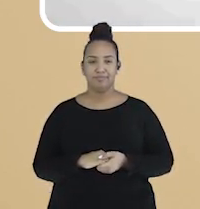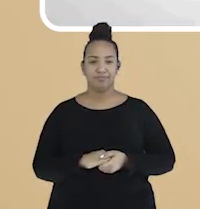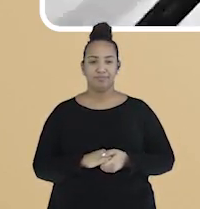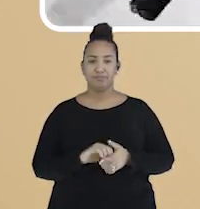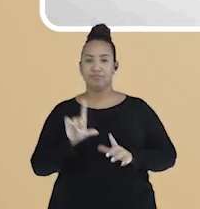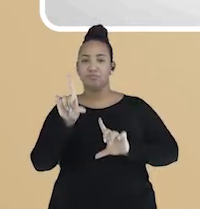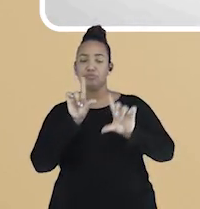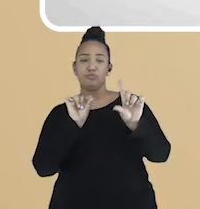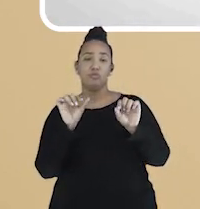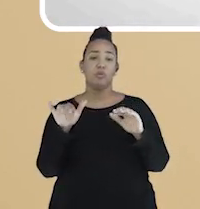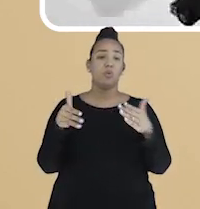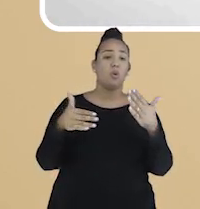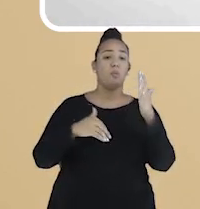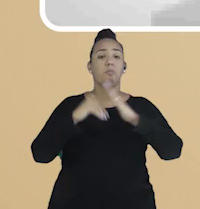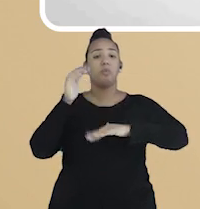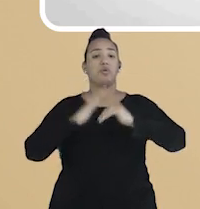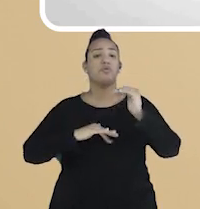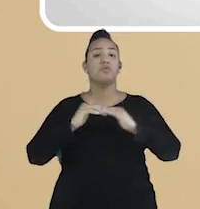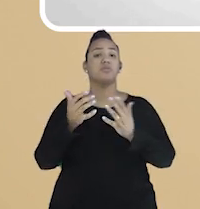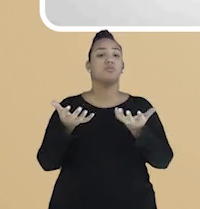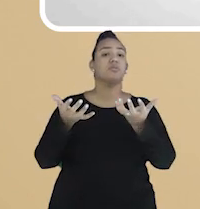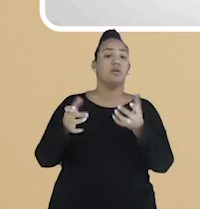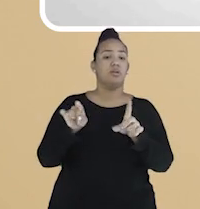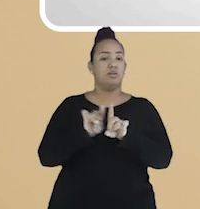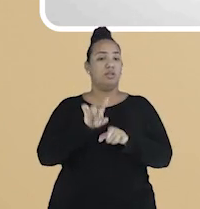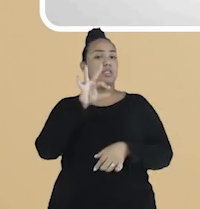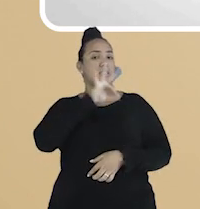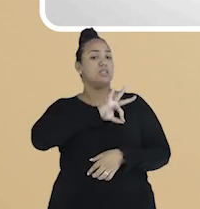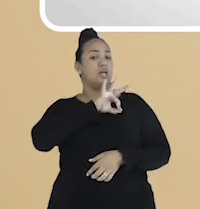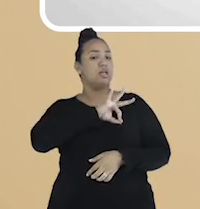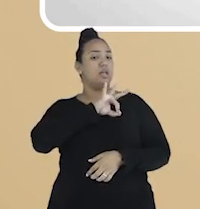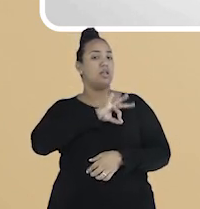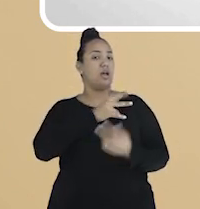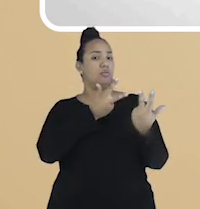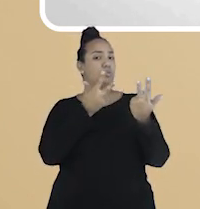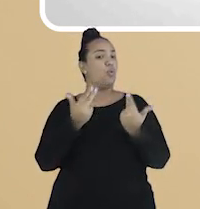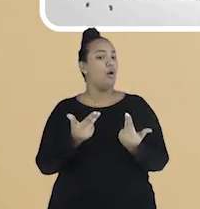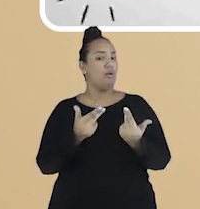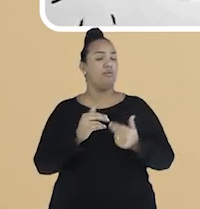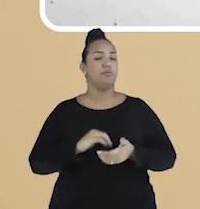Quando decidem qual carreira trilhar e recebem um salário justo pelo que fazem.